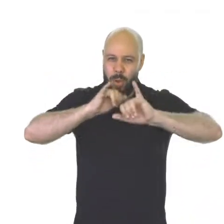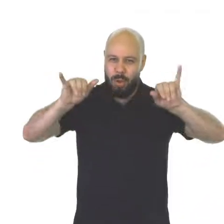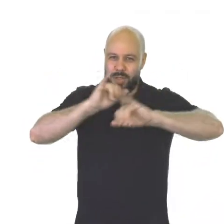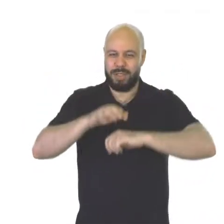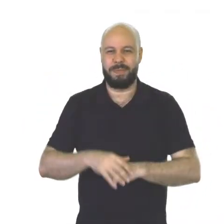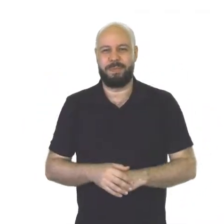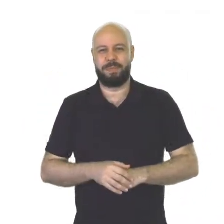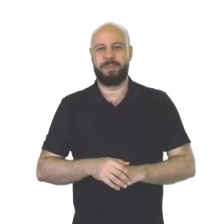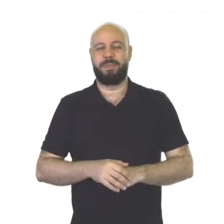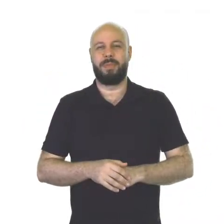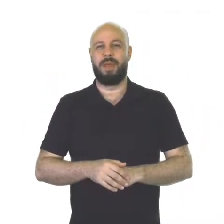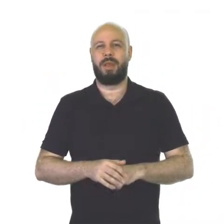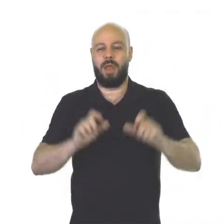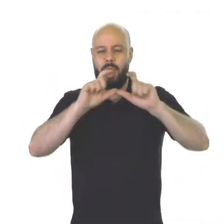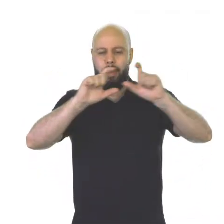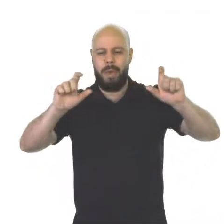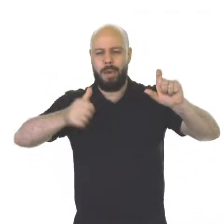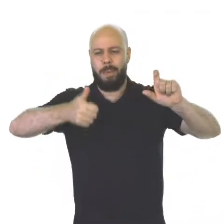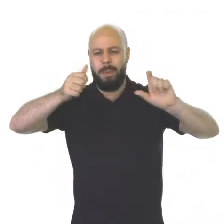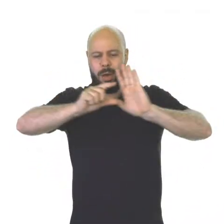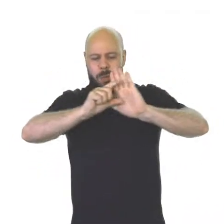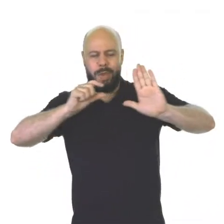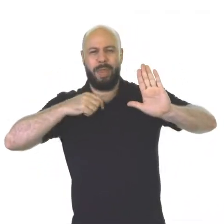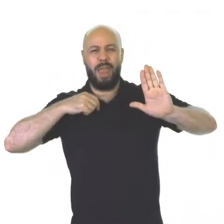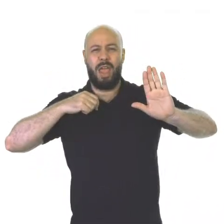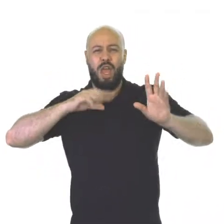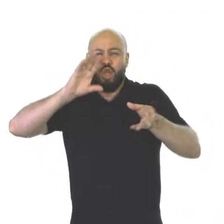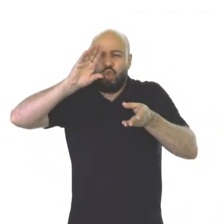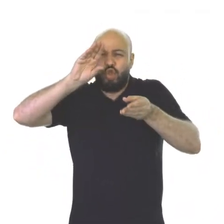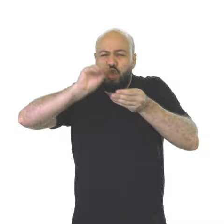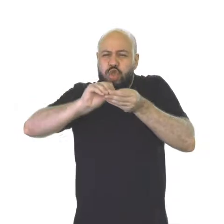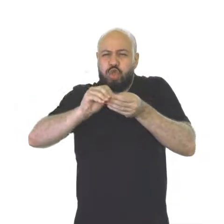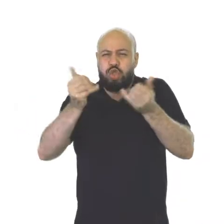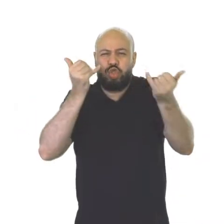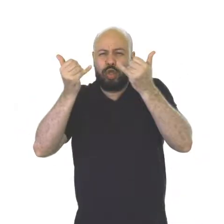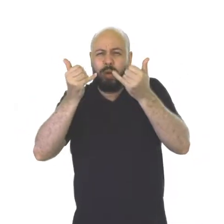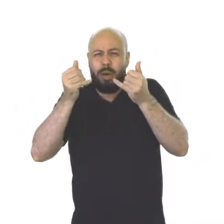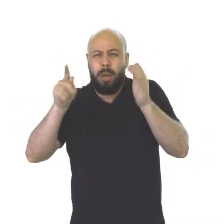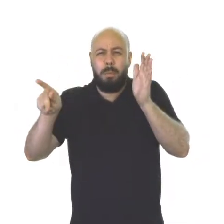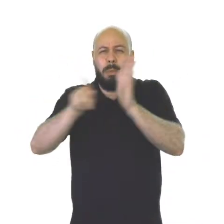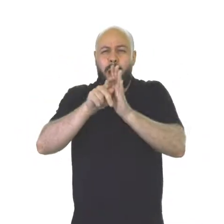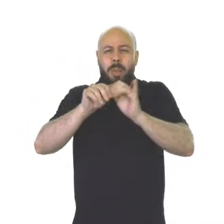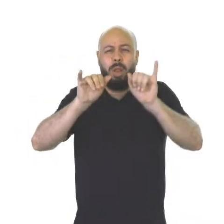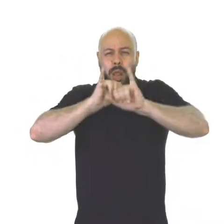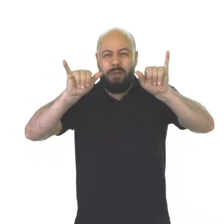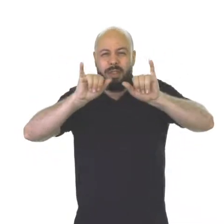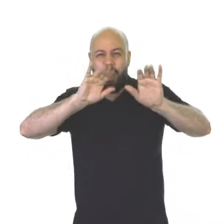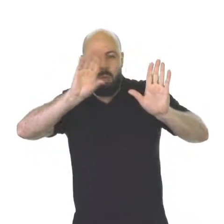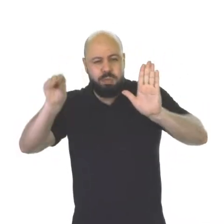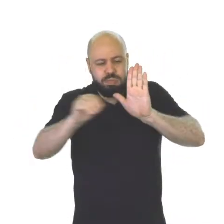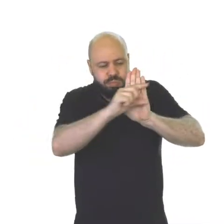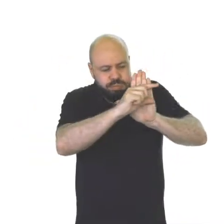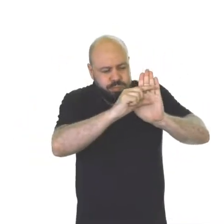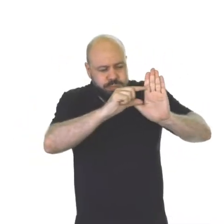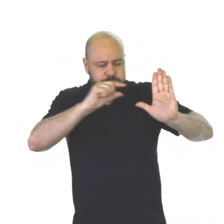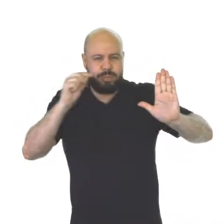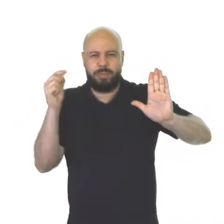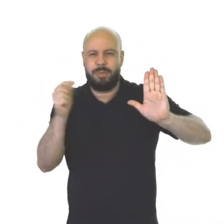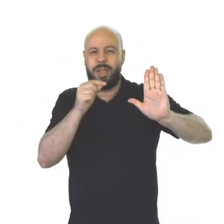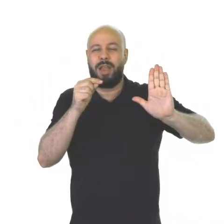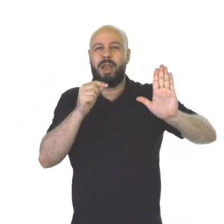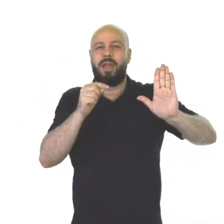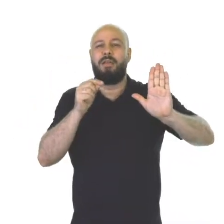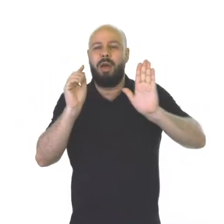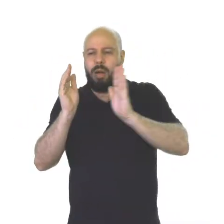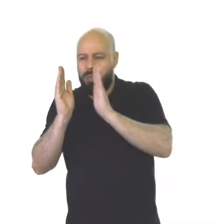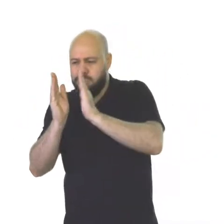apresenta um resumo, em resumo, as principais informações da notícia, né? Ela apresenta os fatos